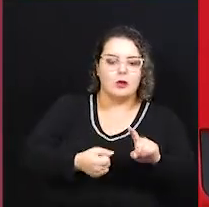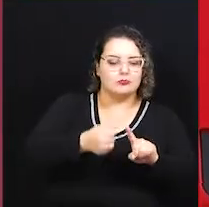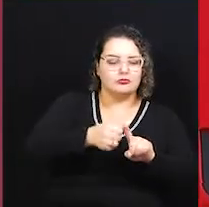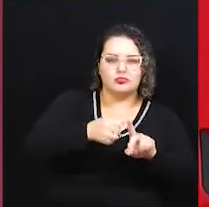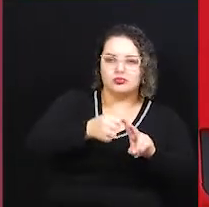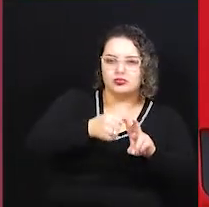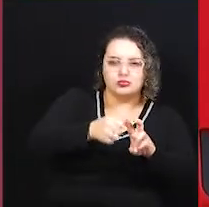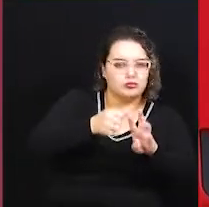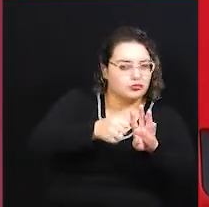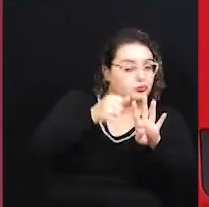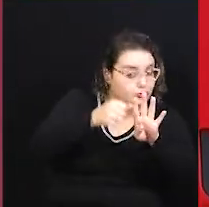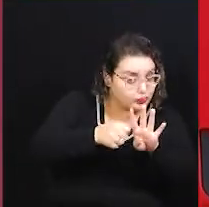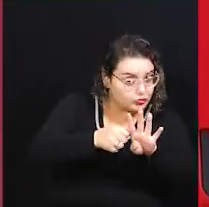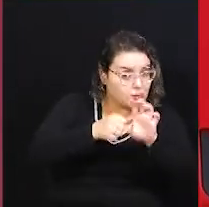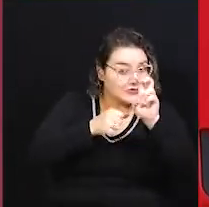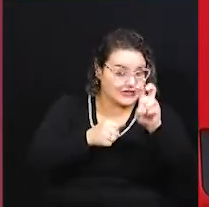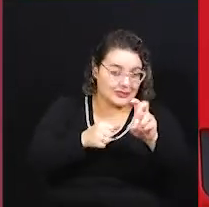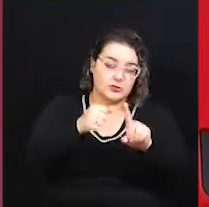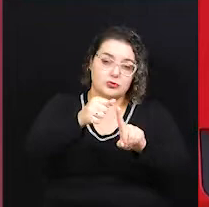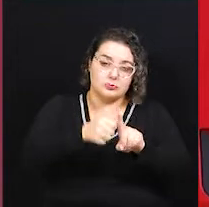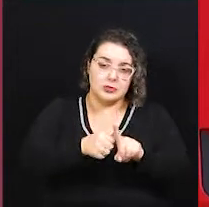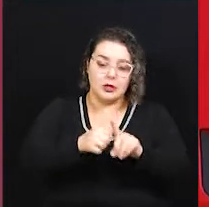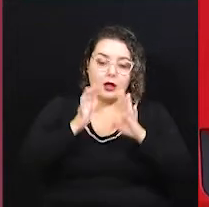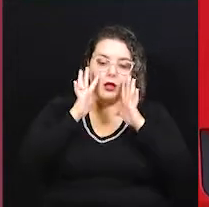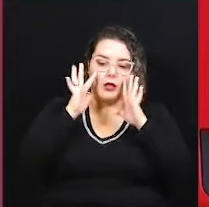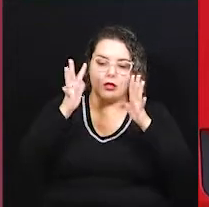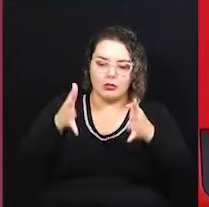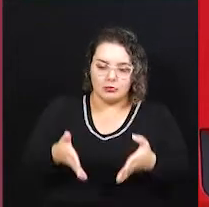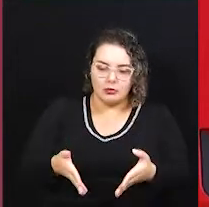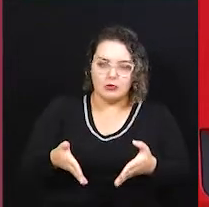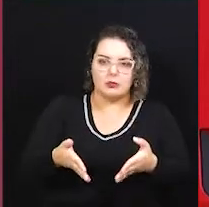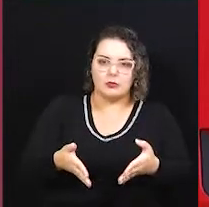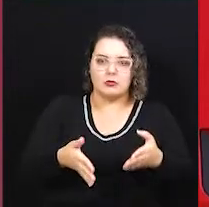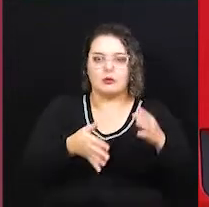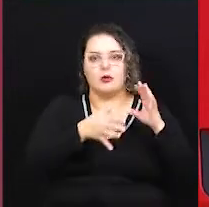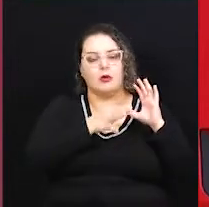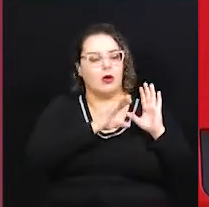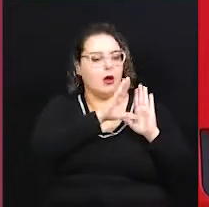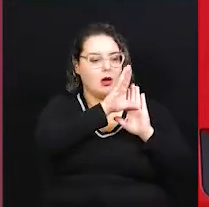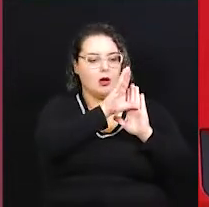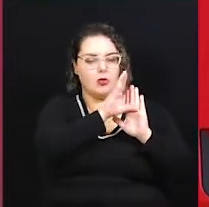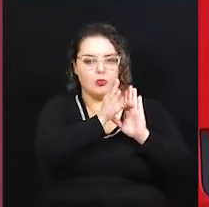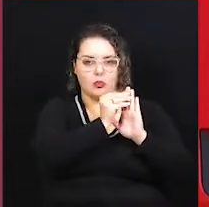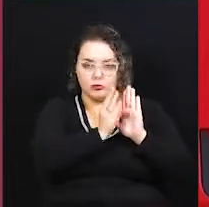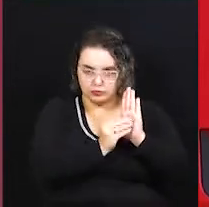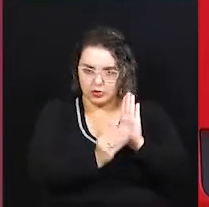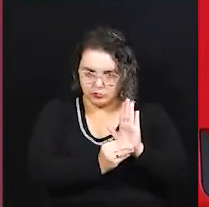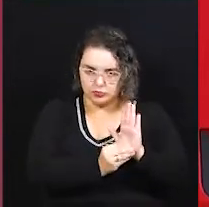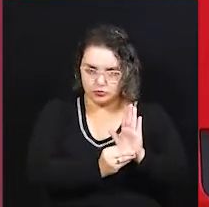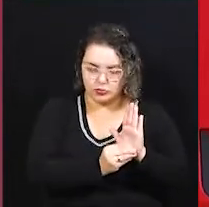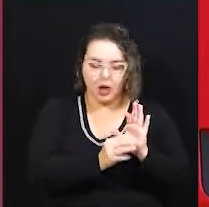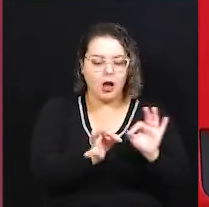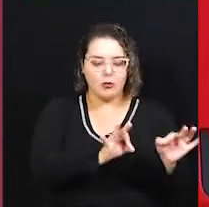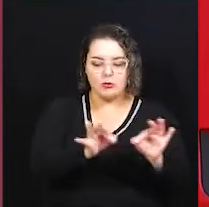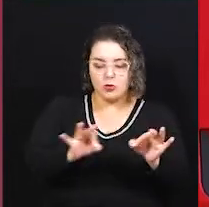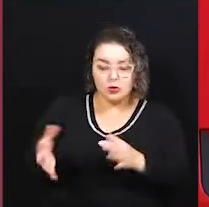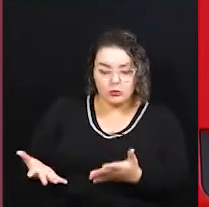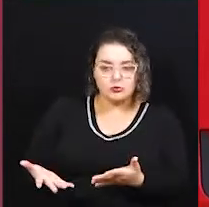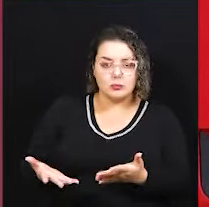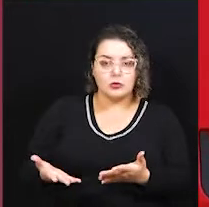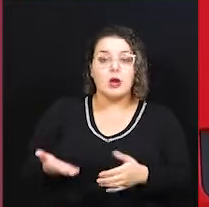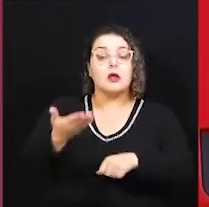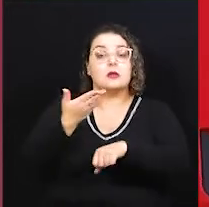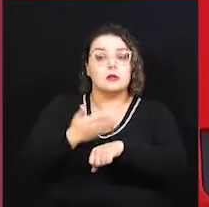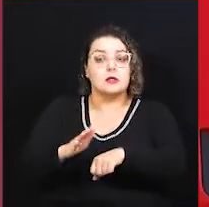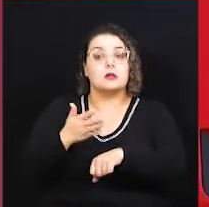meses, primeiros 4, 5 meses, atento ao conteúdo. Após ele ter o conteúdo pronto, ele